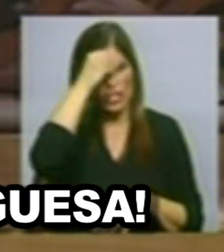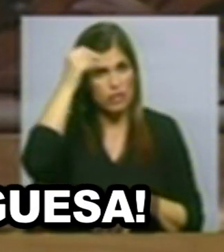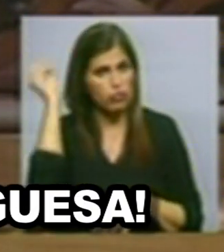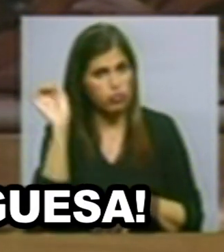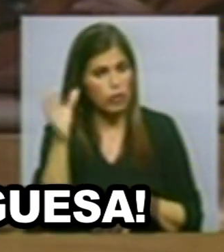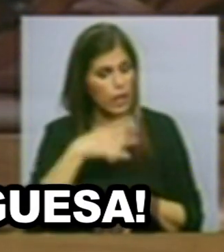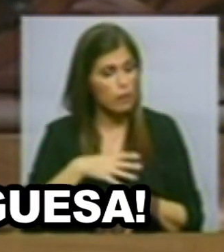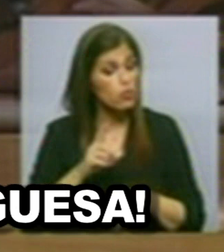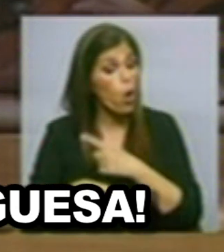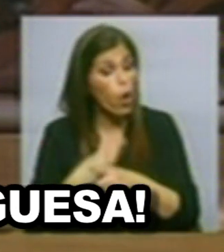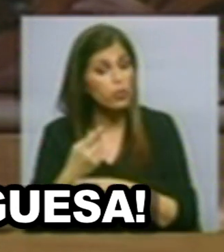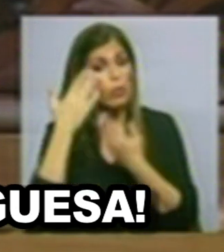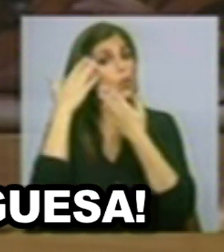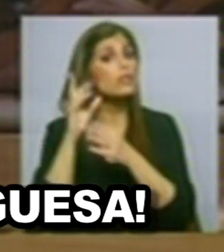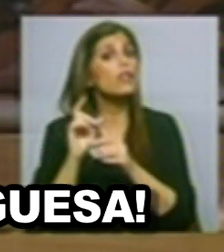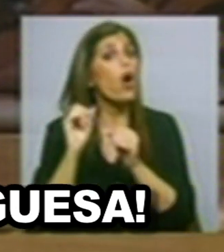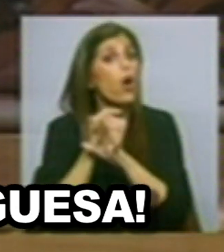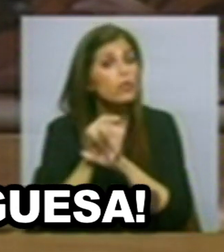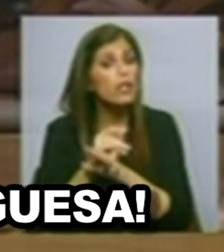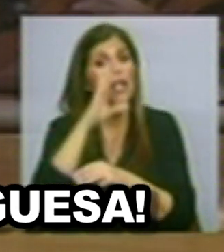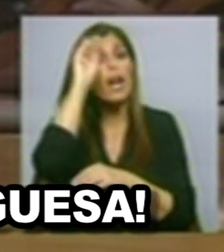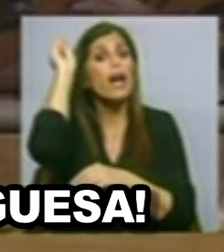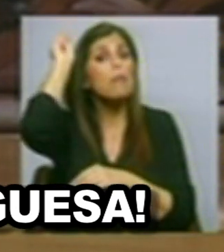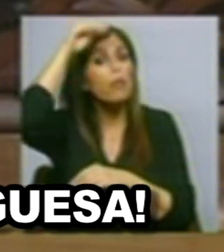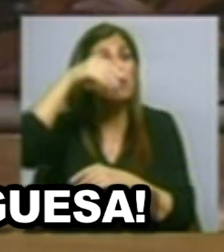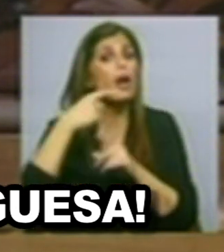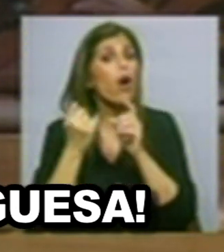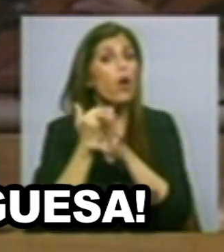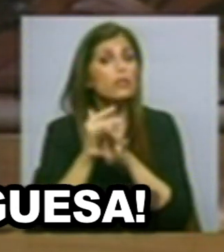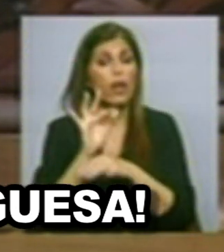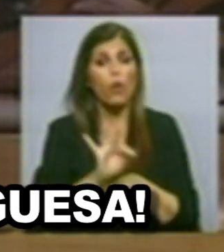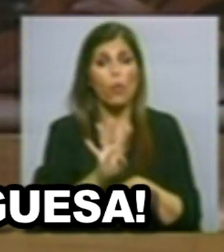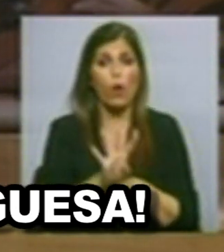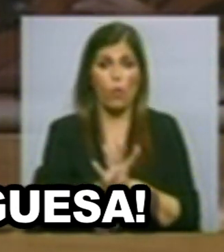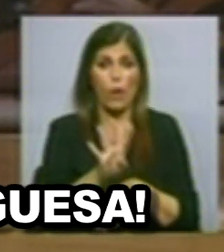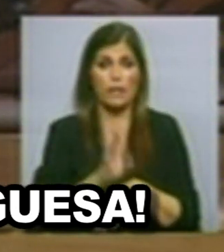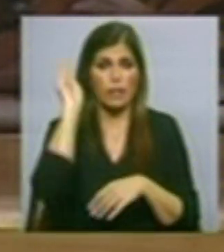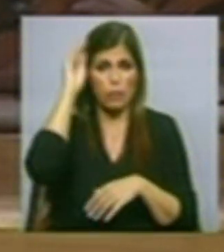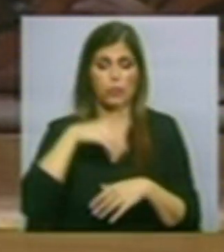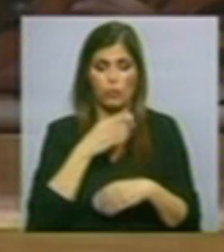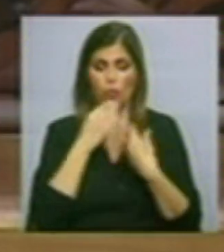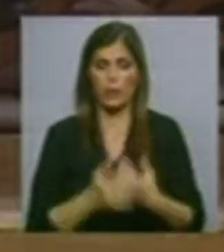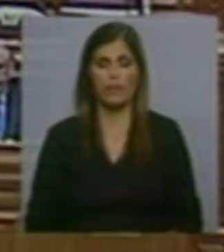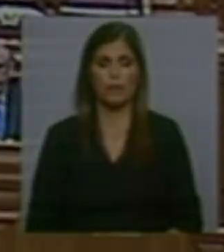outro, queremos outra democracia e queremos outra República, queremos a 4ª República Portuguesa. Muito obrigado.